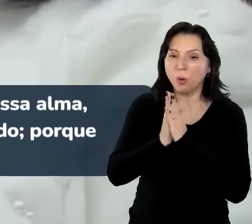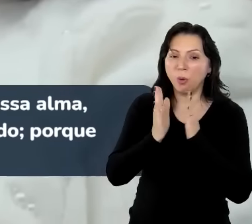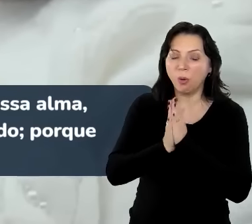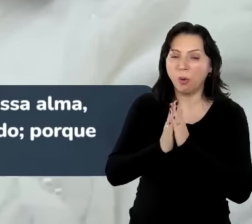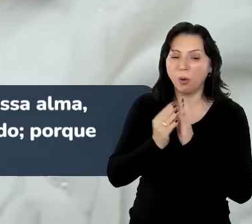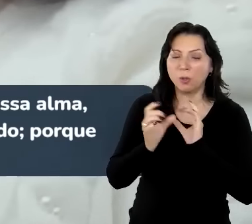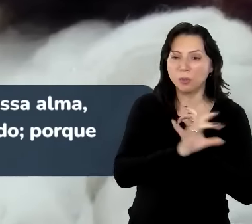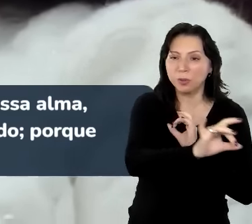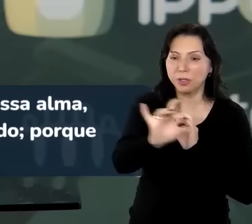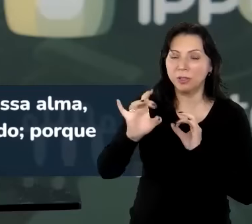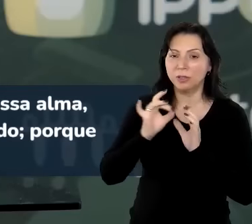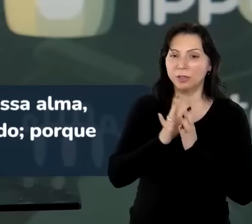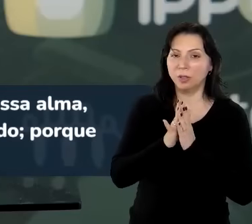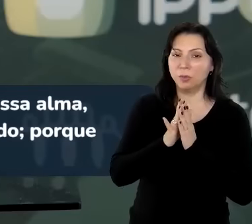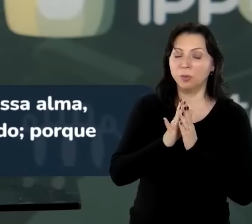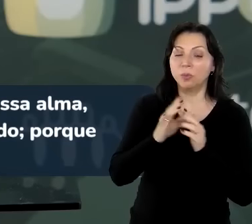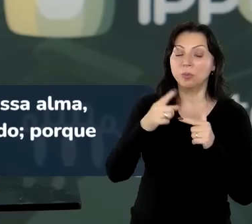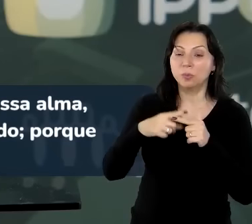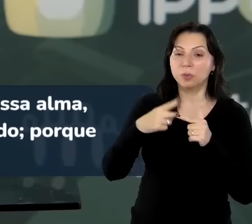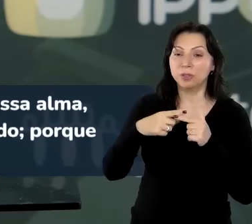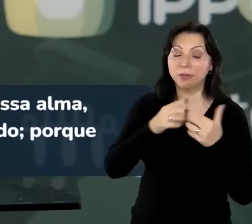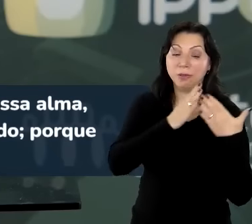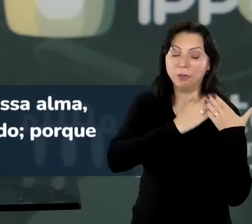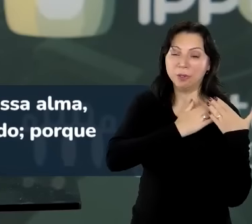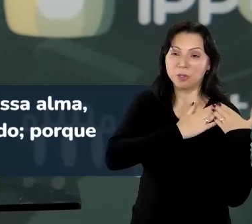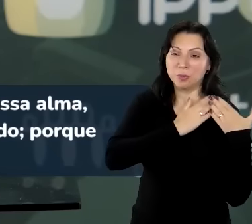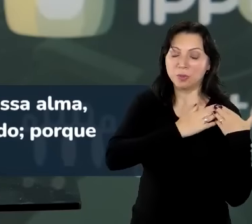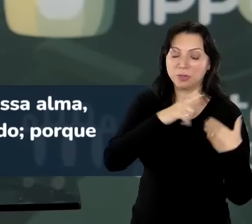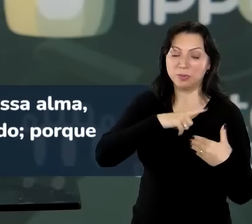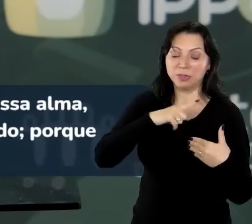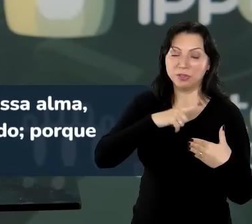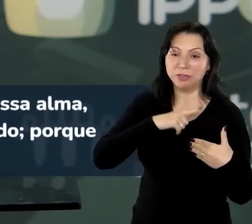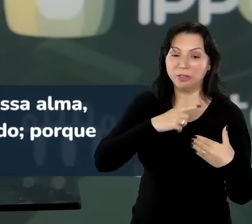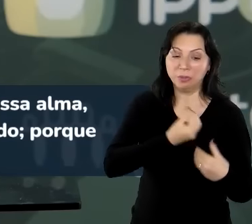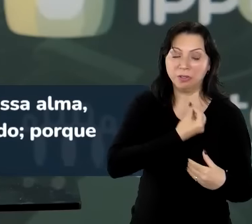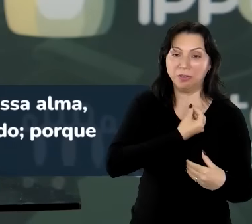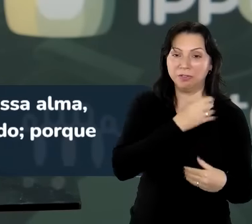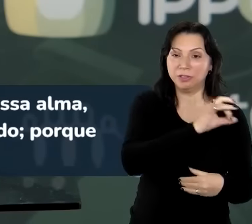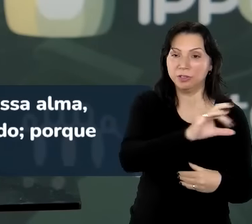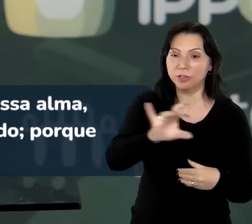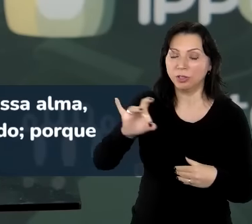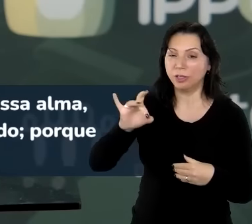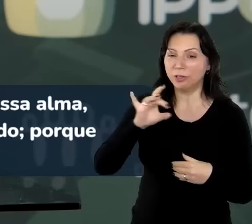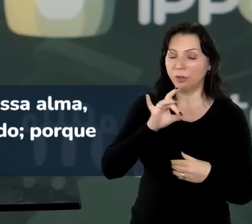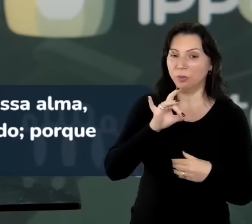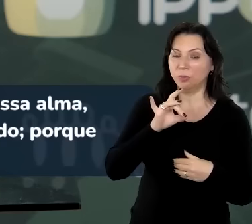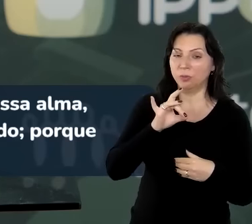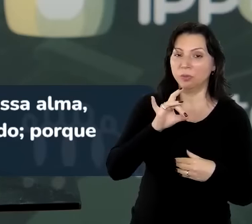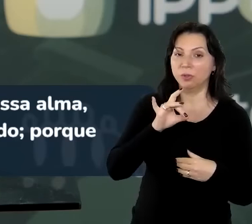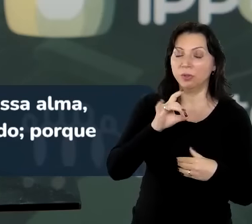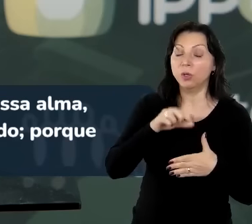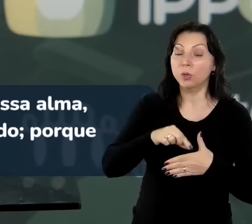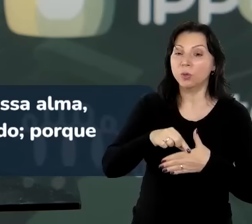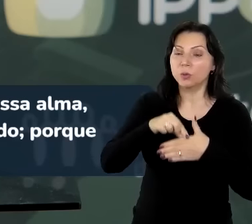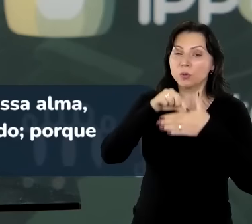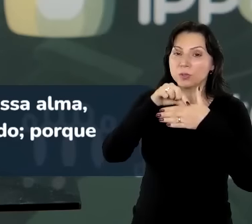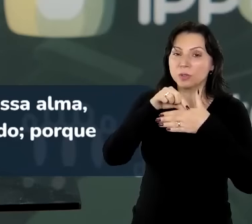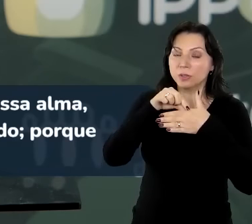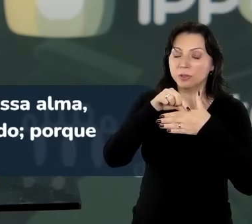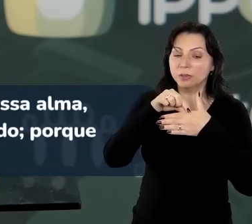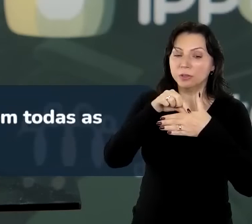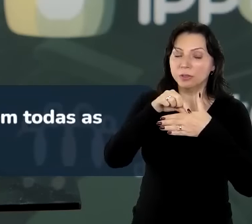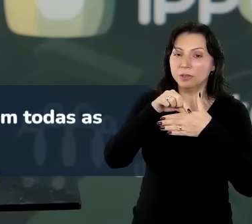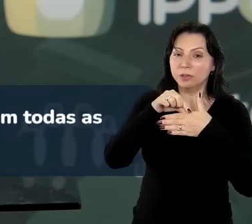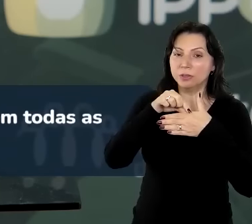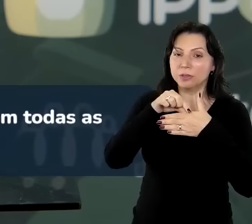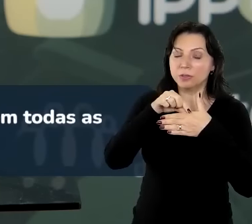deve prestar contas, para que façam isto com alegria e não gemendo, porquanto ou porque isto não aproveita